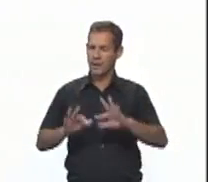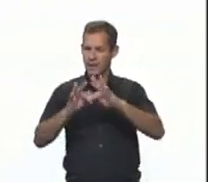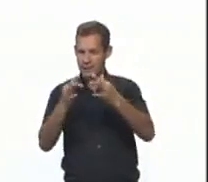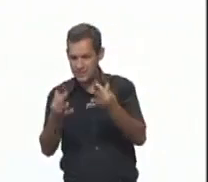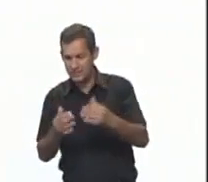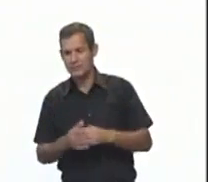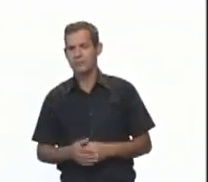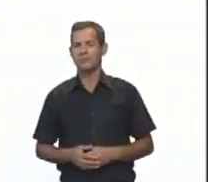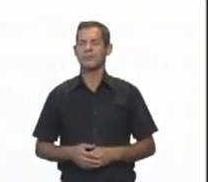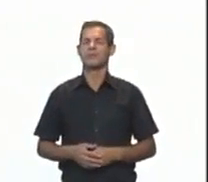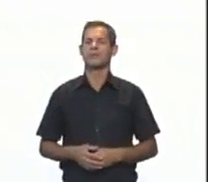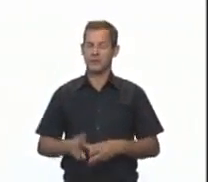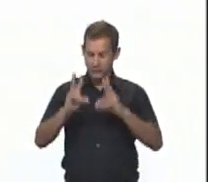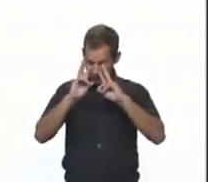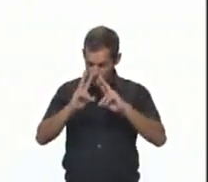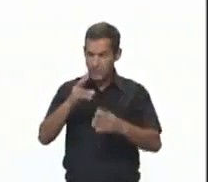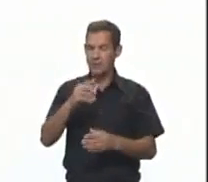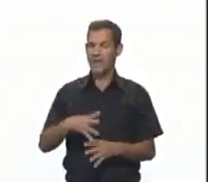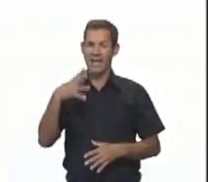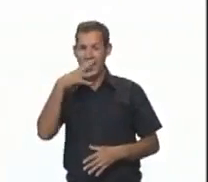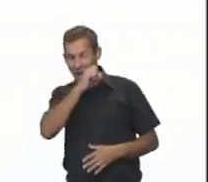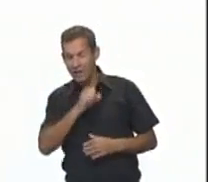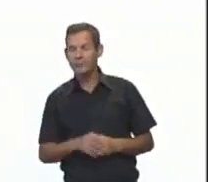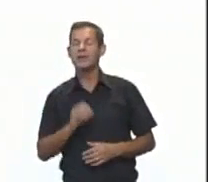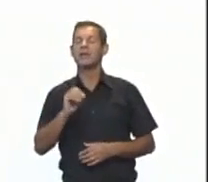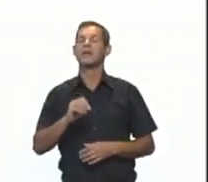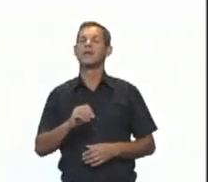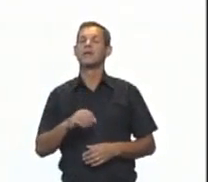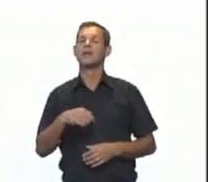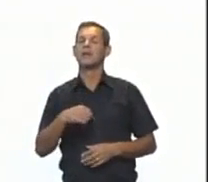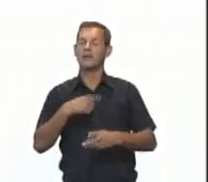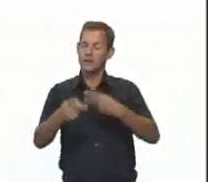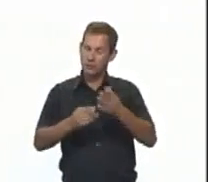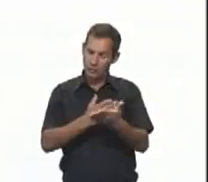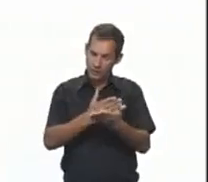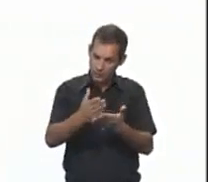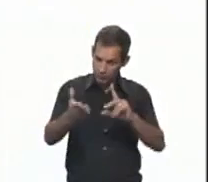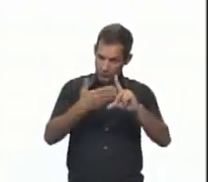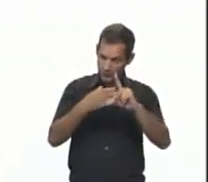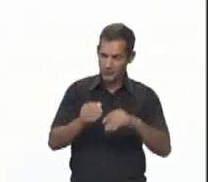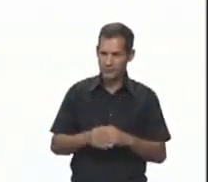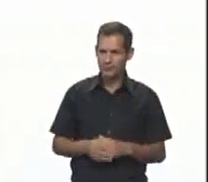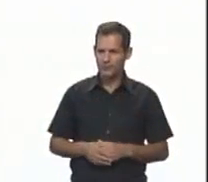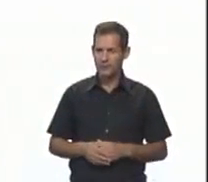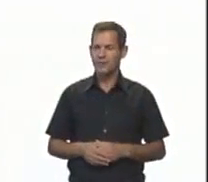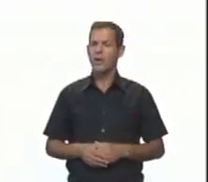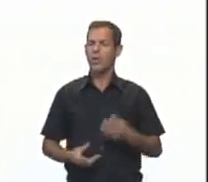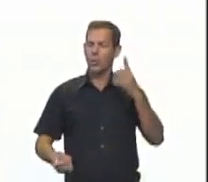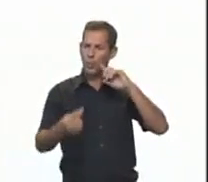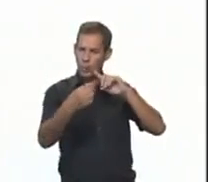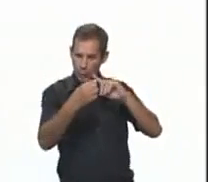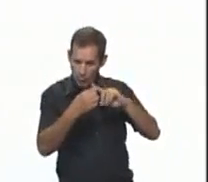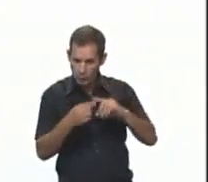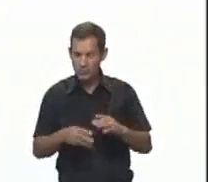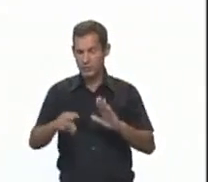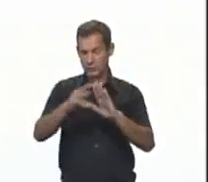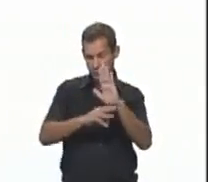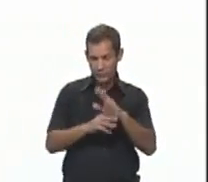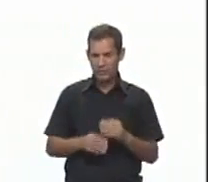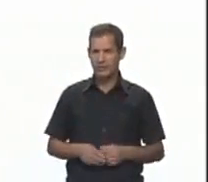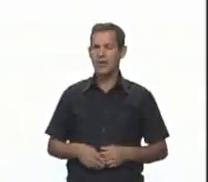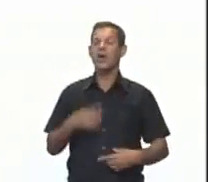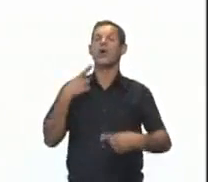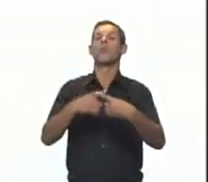uma integral simples, imediata, que foi aquilo que eu tinha falado no início da aula, né? O objetivo desses métodos